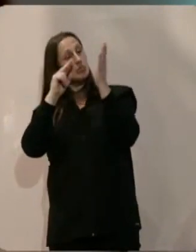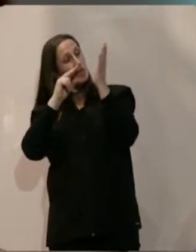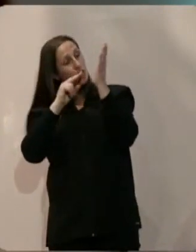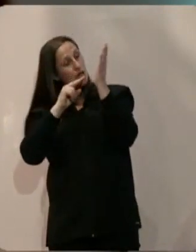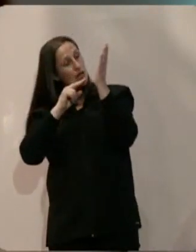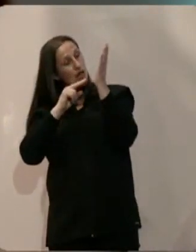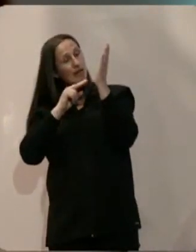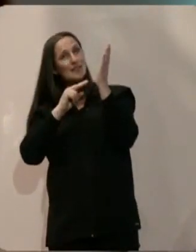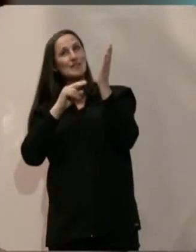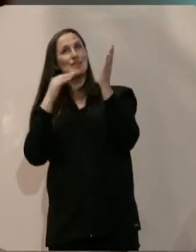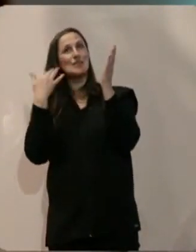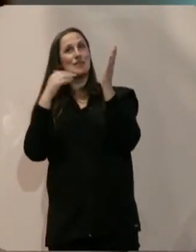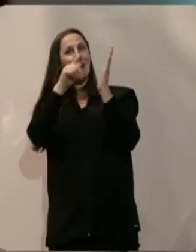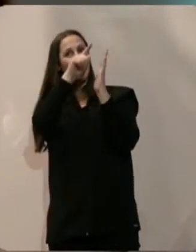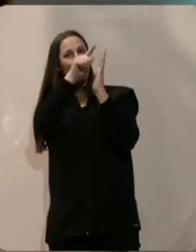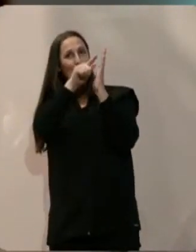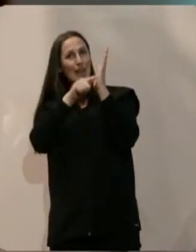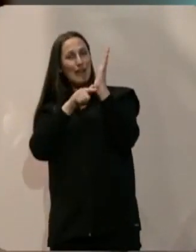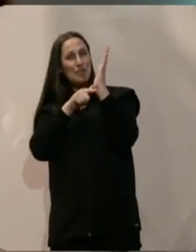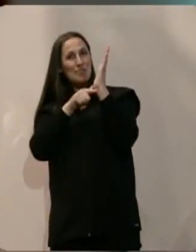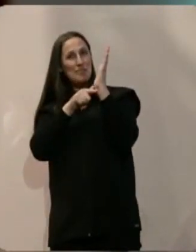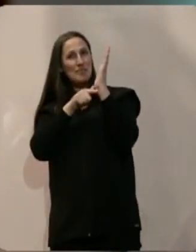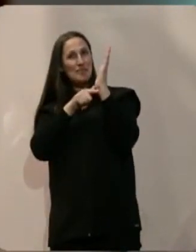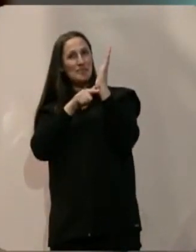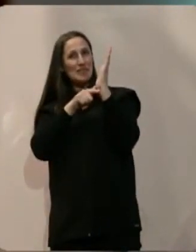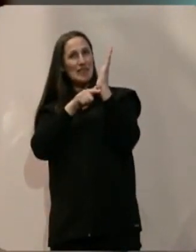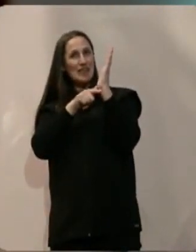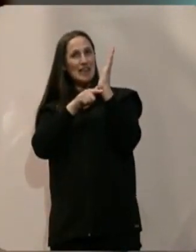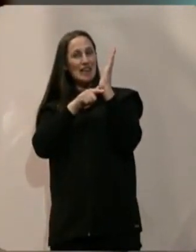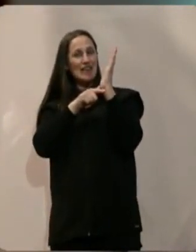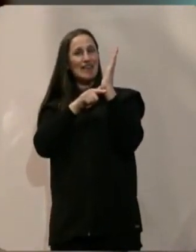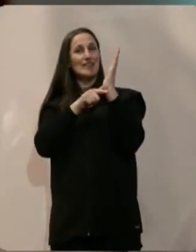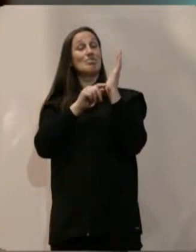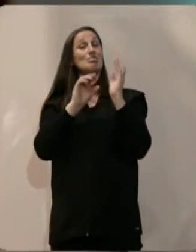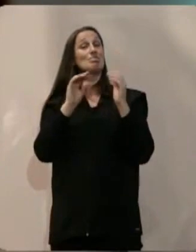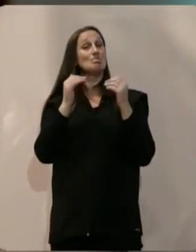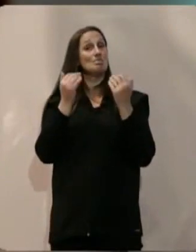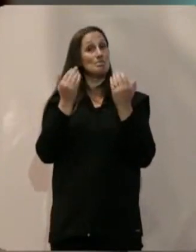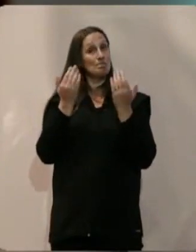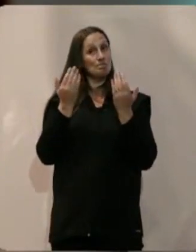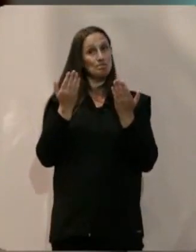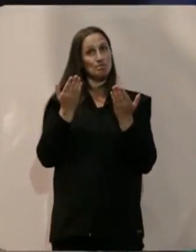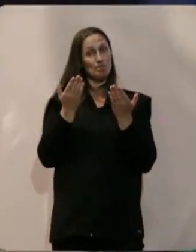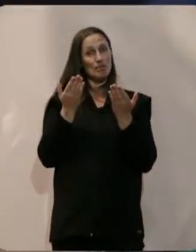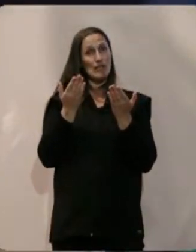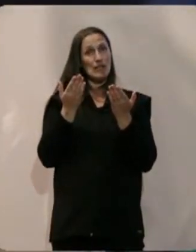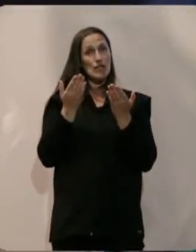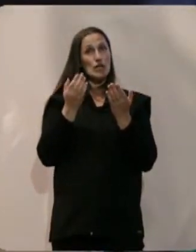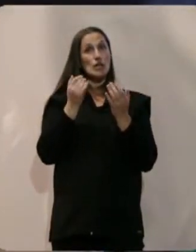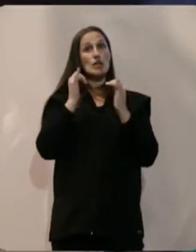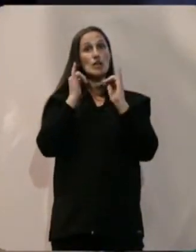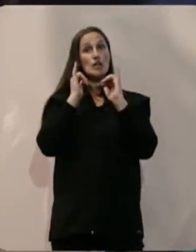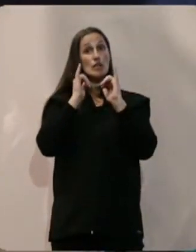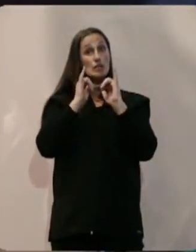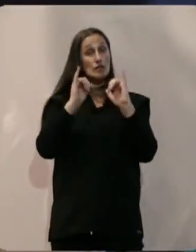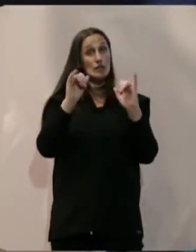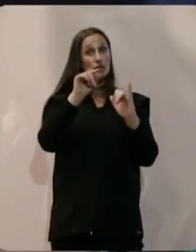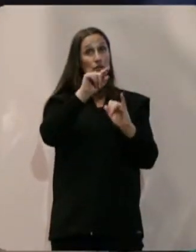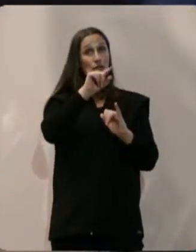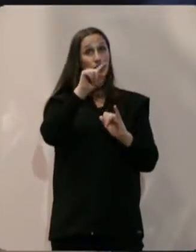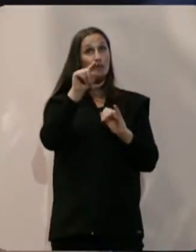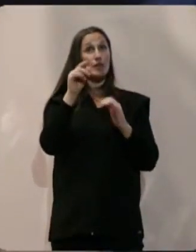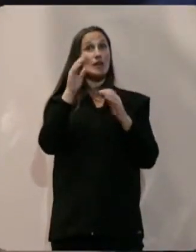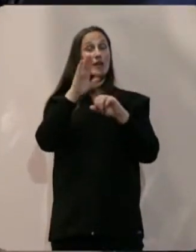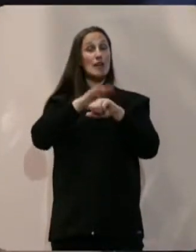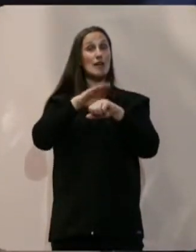Eu quero dizer para você o que Ele quer fazer com as tuas mãos. A Bíblia diz que o Senhor quer derramar